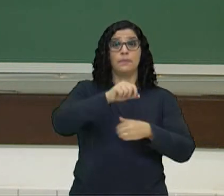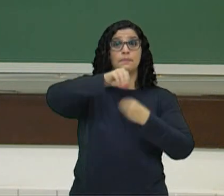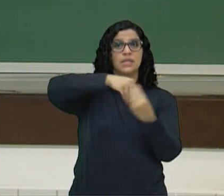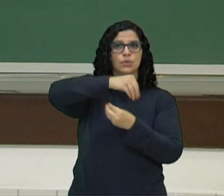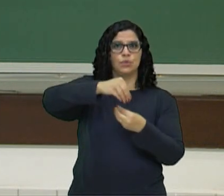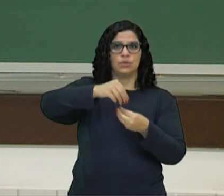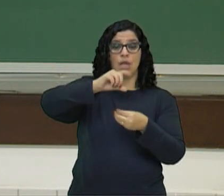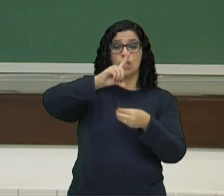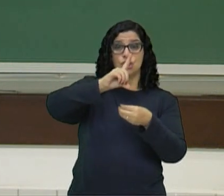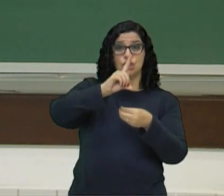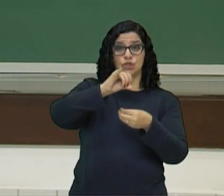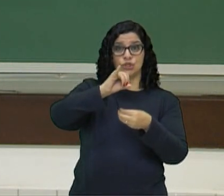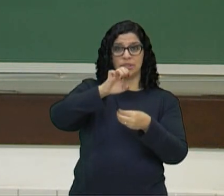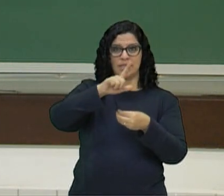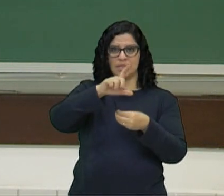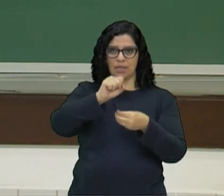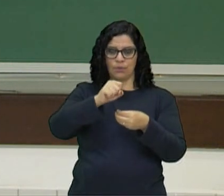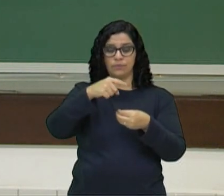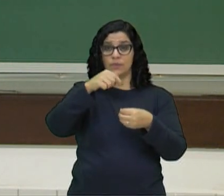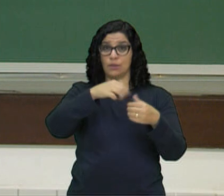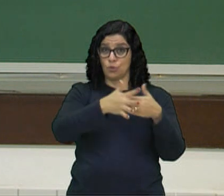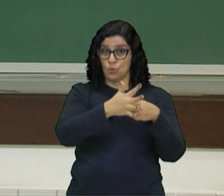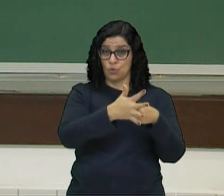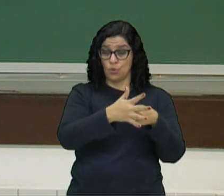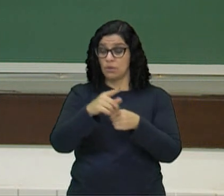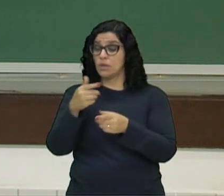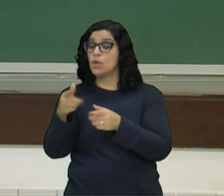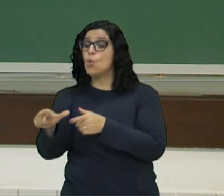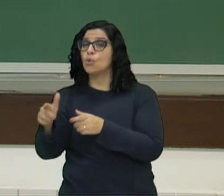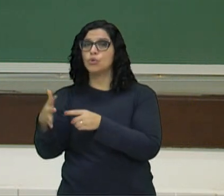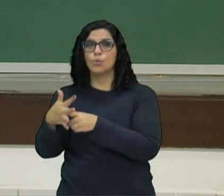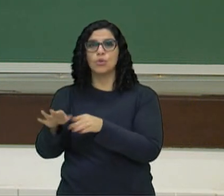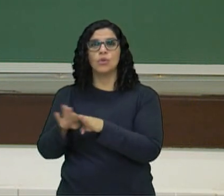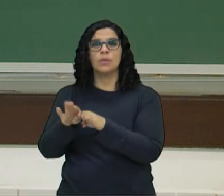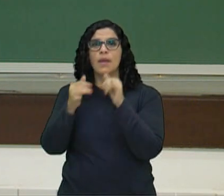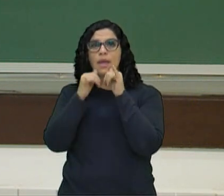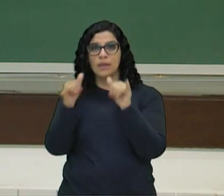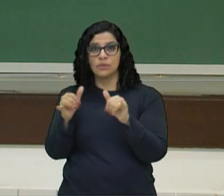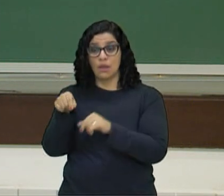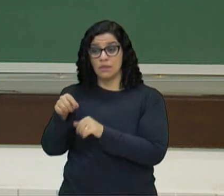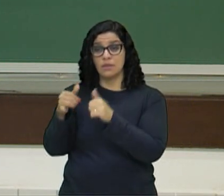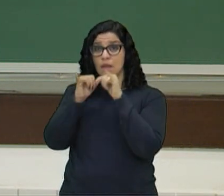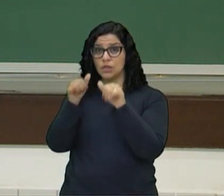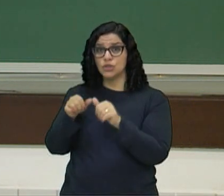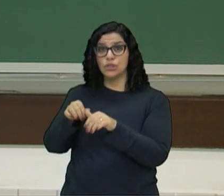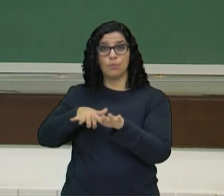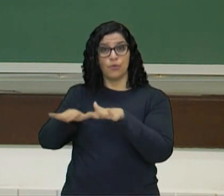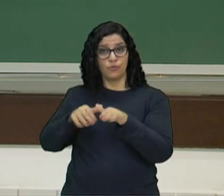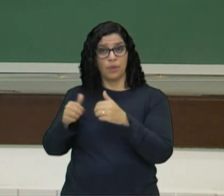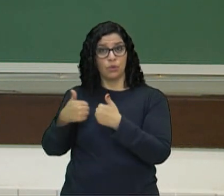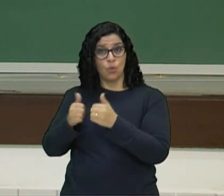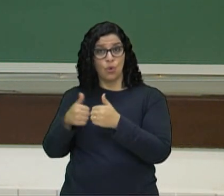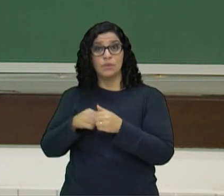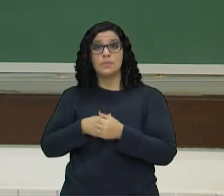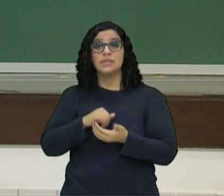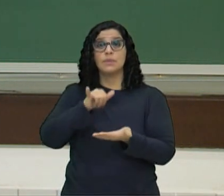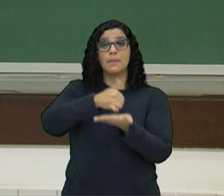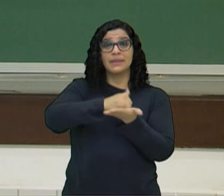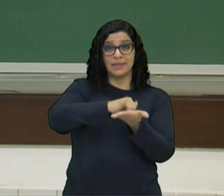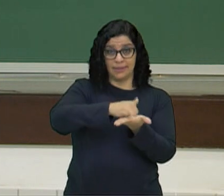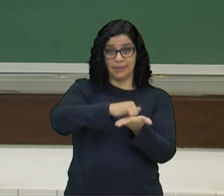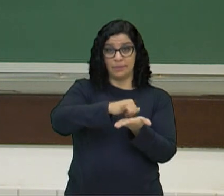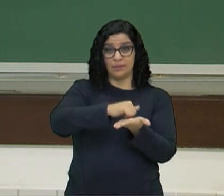motor elétrico. E o que acontece é que a maior parte do tempo, ele é movimentado pelo motor elétrico, só que as baterias do